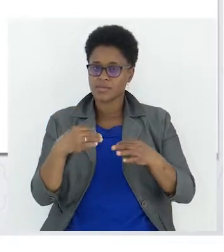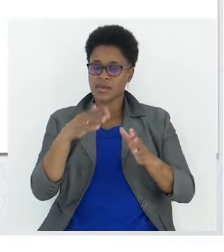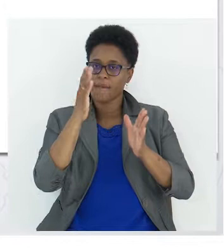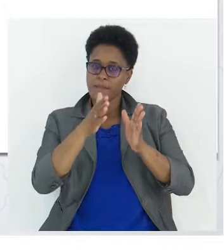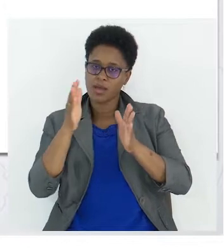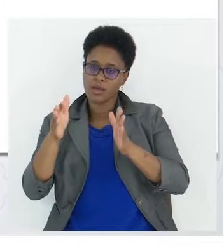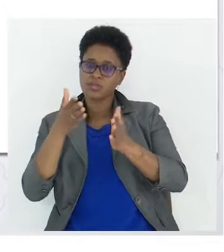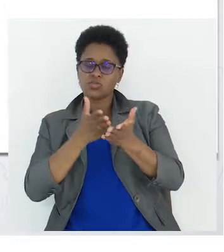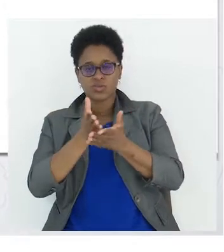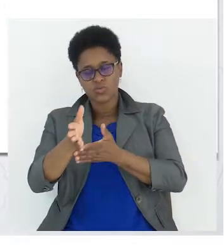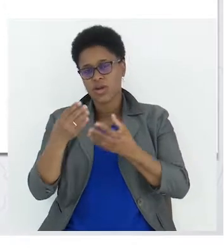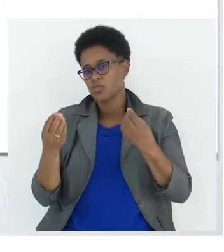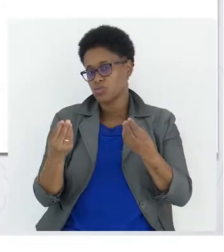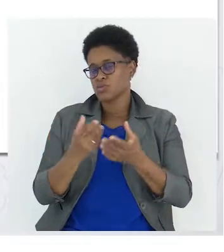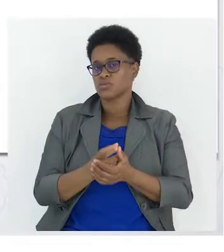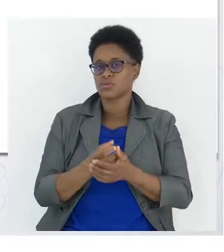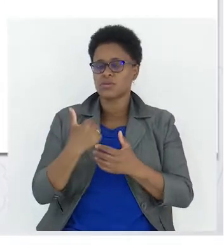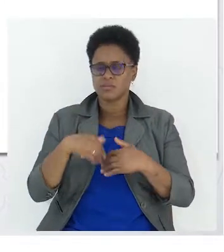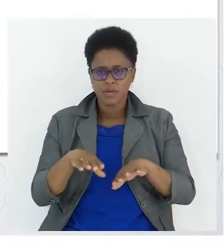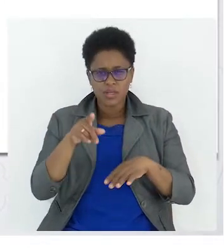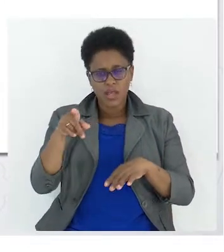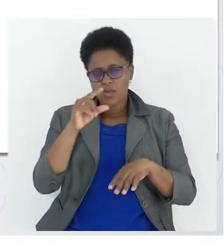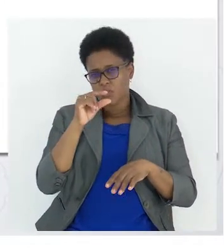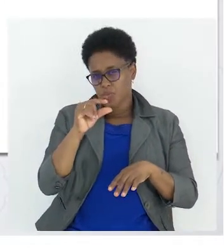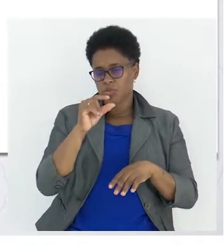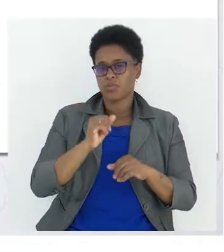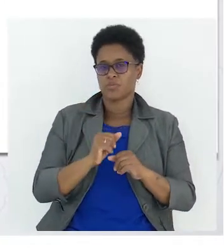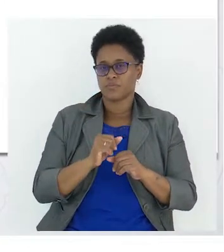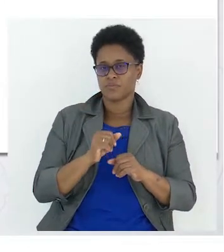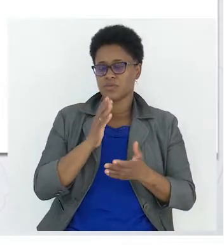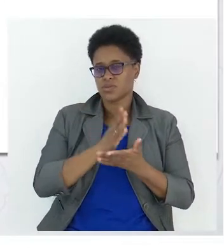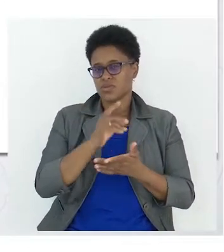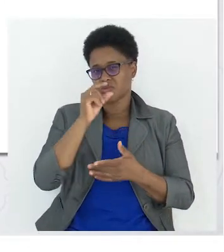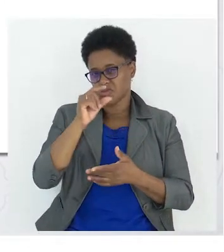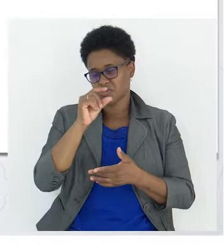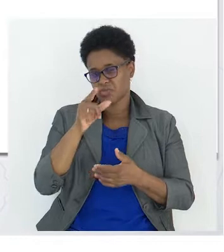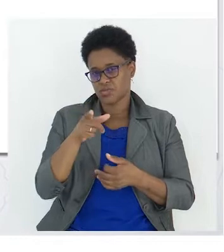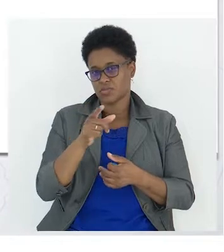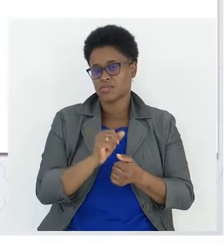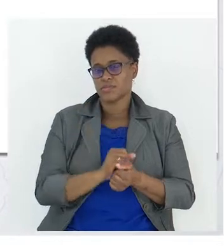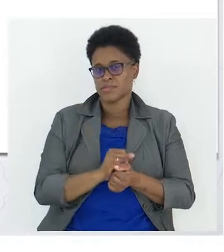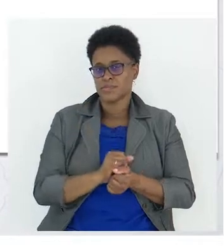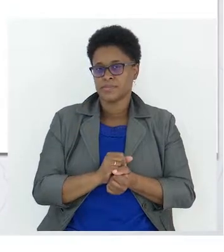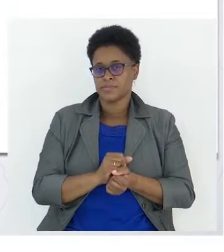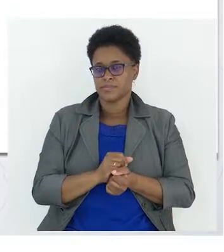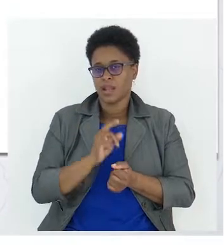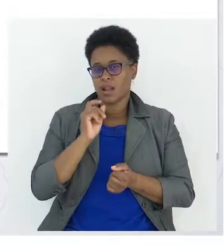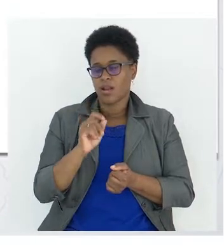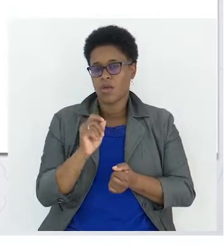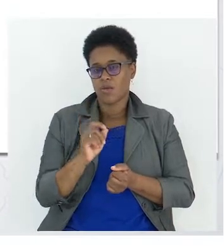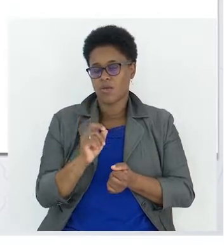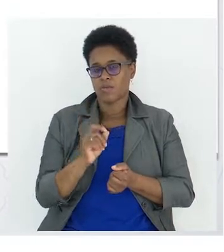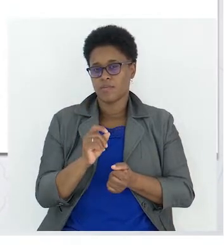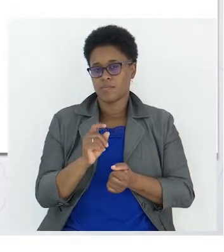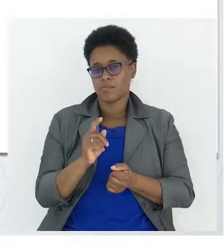várias continuidades, mas há lá só um bocadinho. Então, há lá só algumas pagininhas para lá. Chamam-se